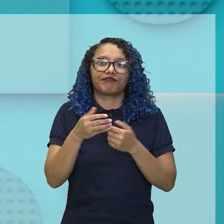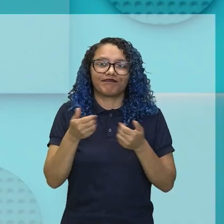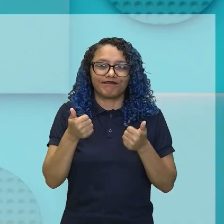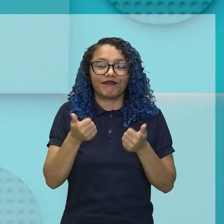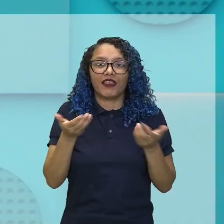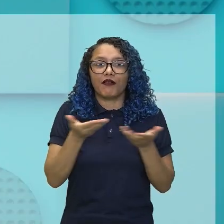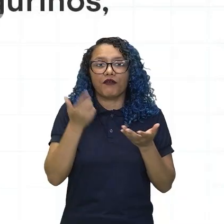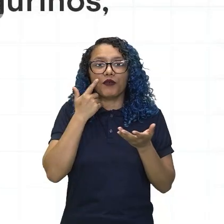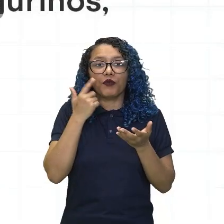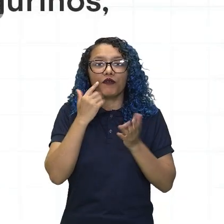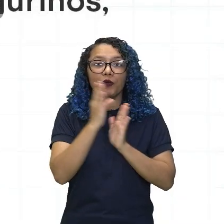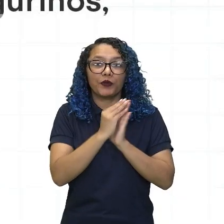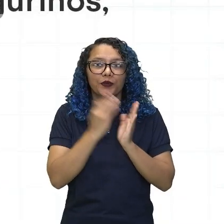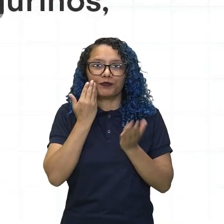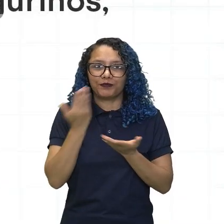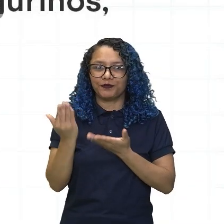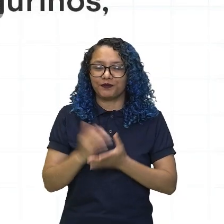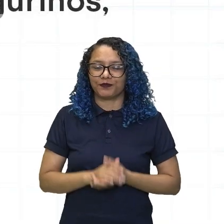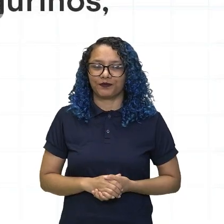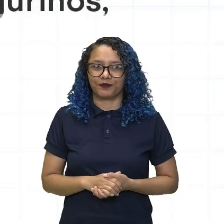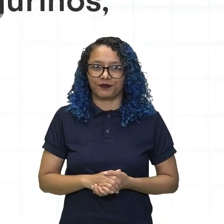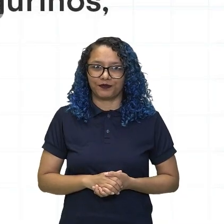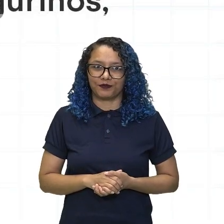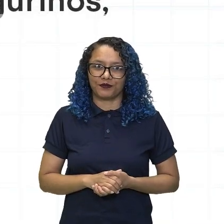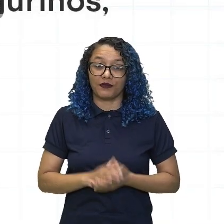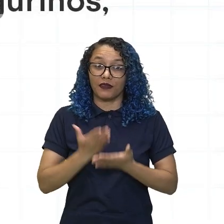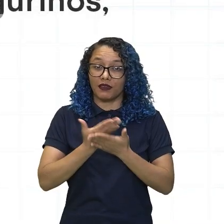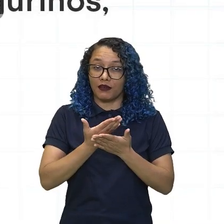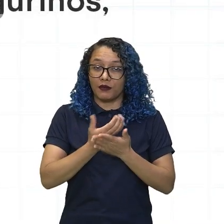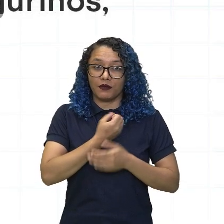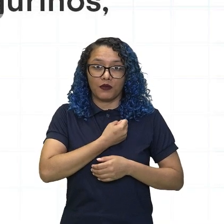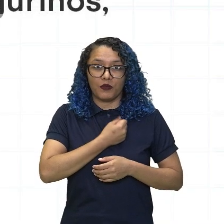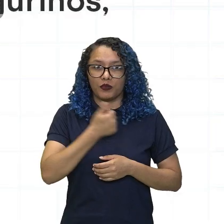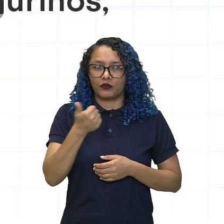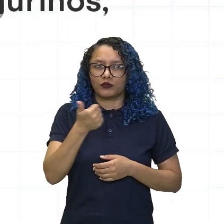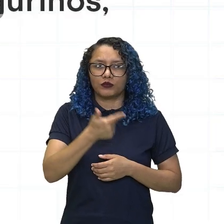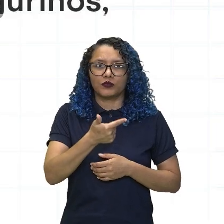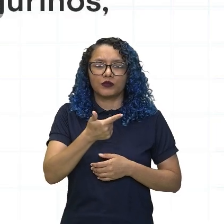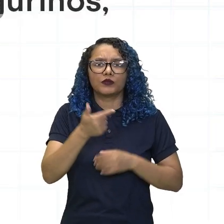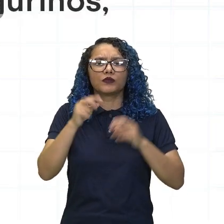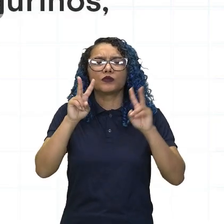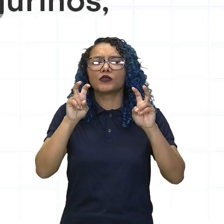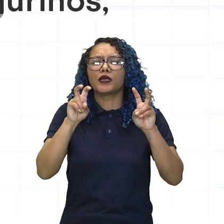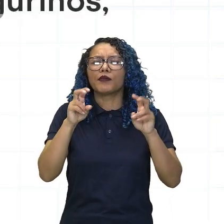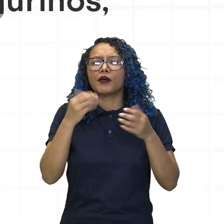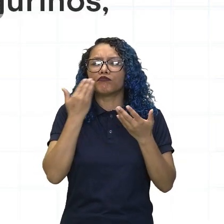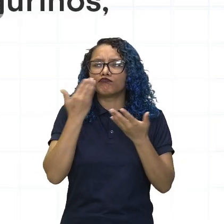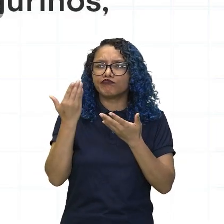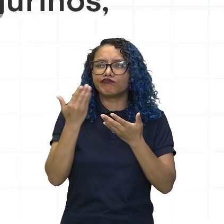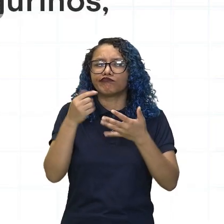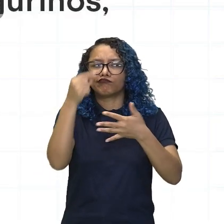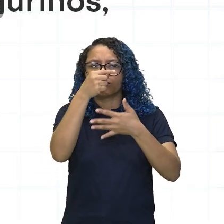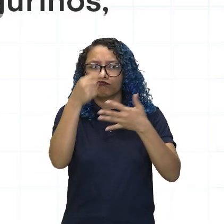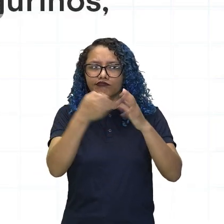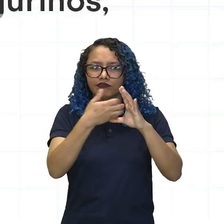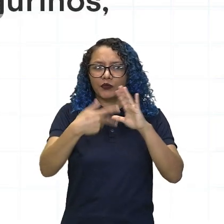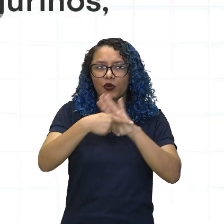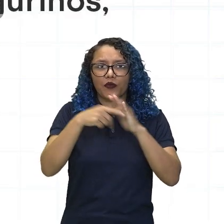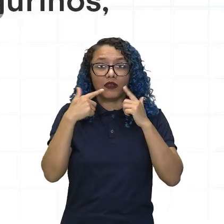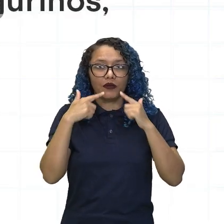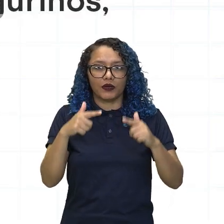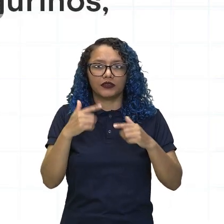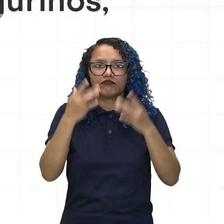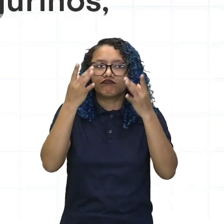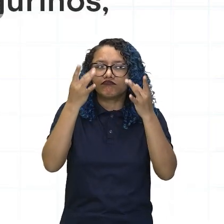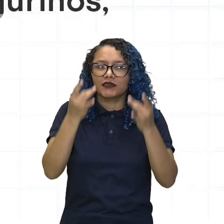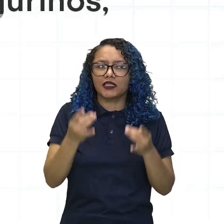temos para a aula de hoje? Muito bem, na aula de número 12, objeto de conhecimento, nós temos o seguinte: elementos da linguagem.